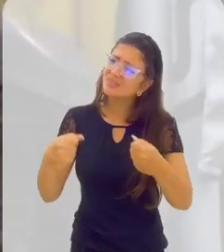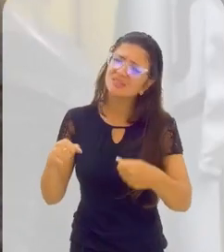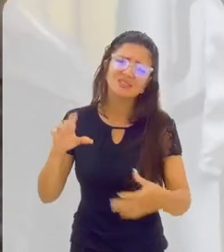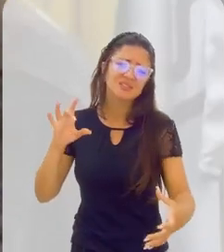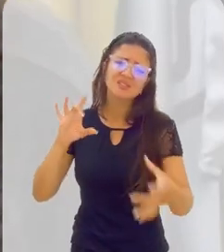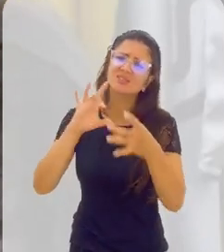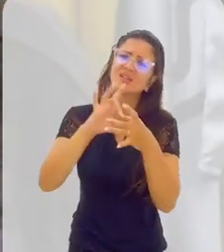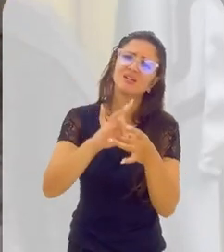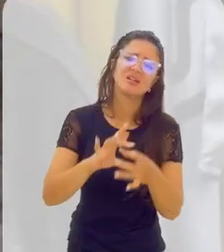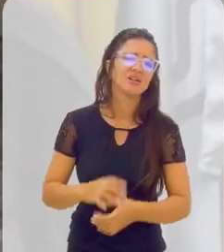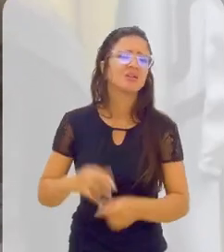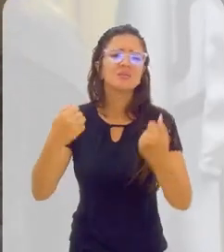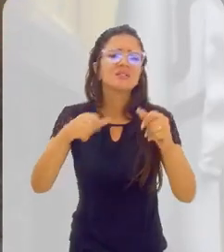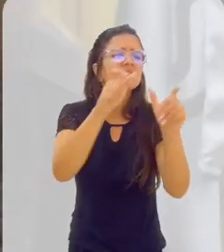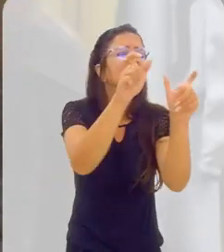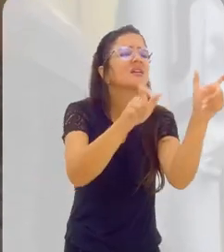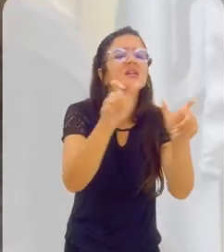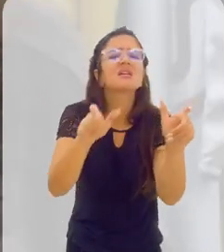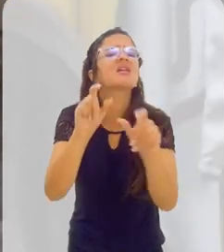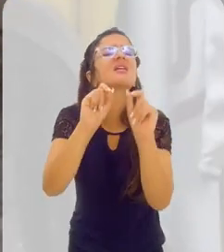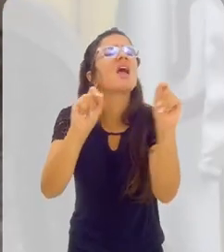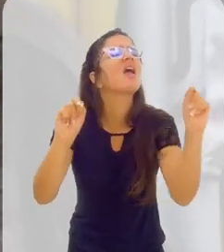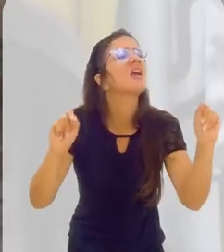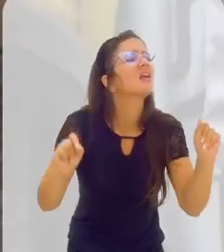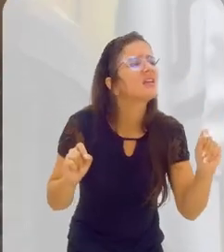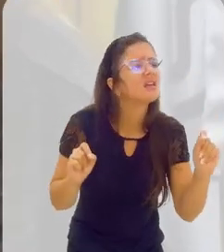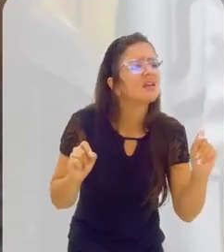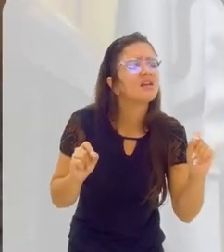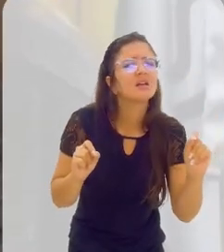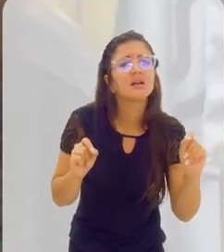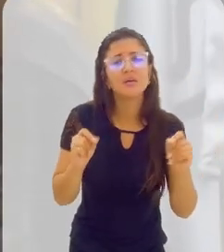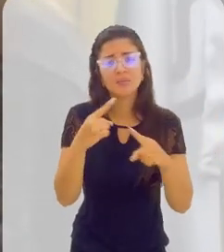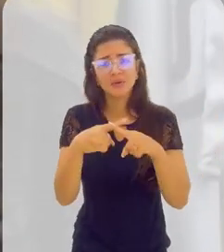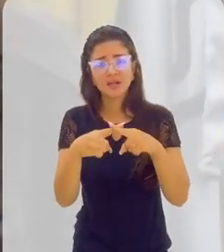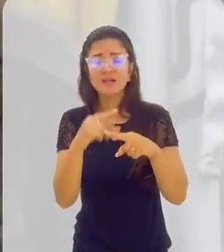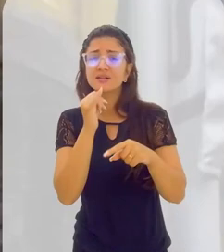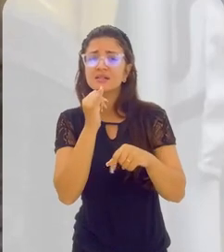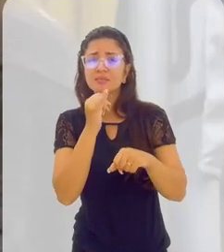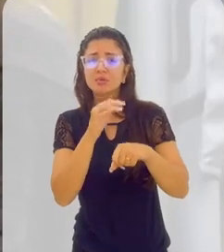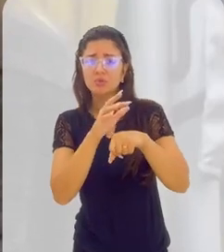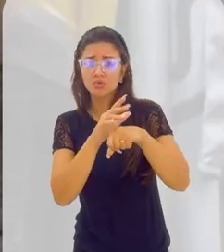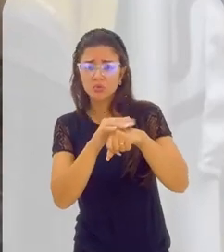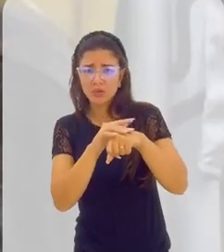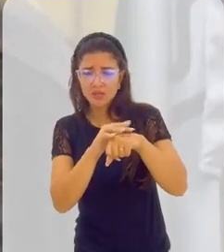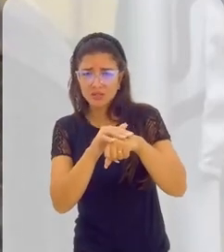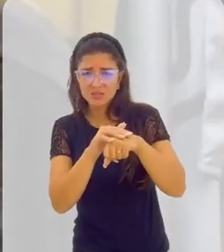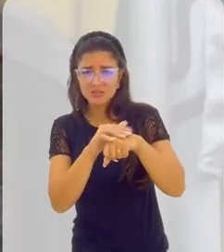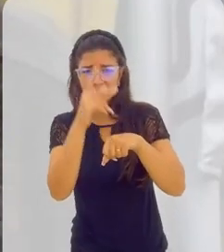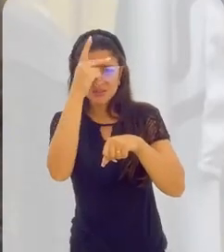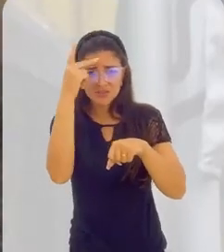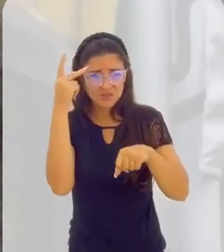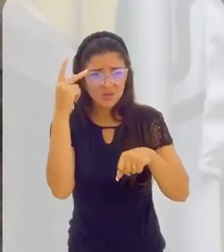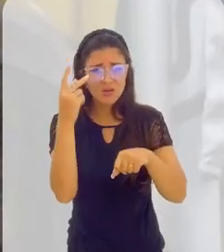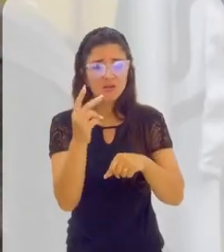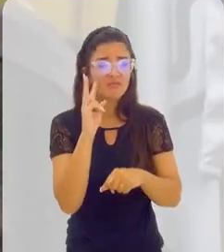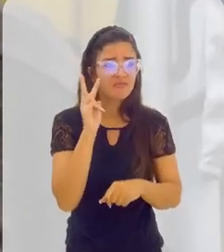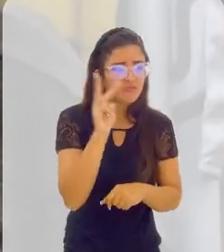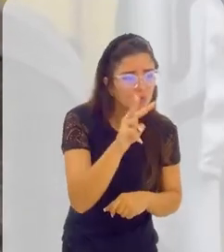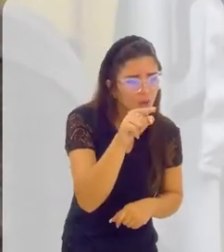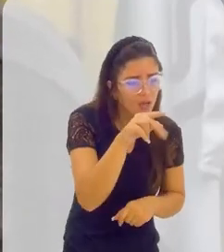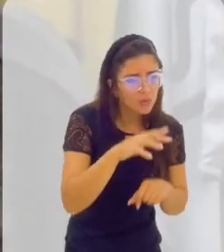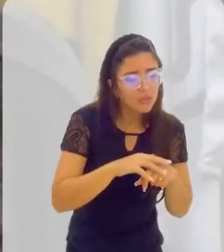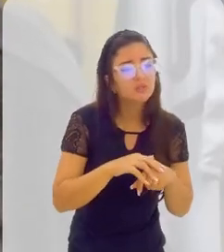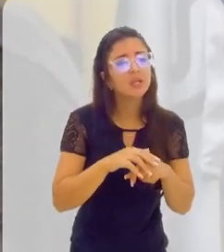que criar vínculo você tem que saber quem tá lá o teu doente que você viu hoje você viu outro dia você não volta mais que isso